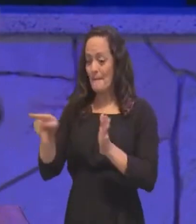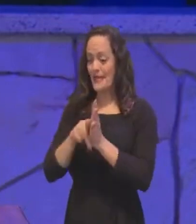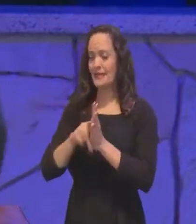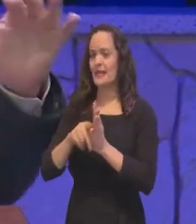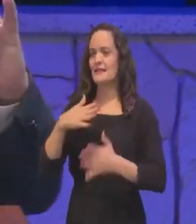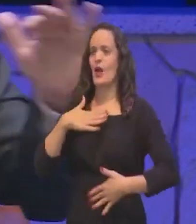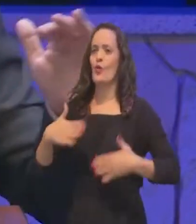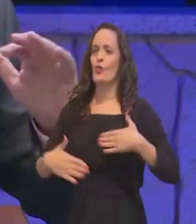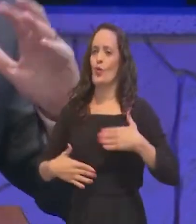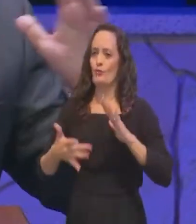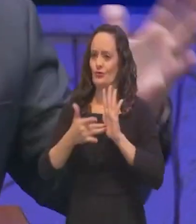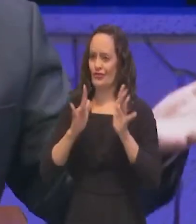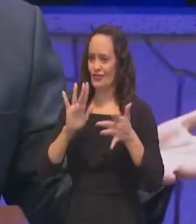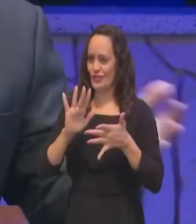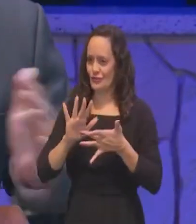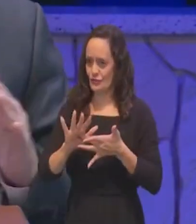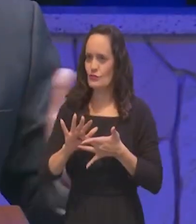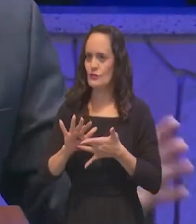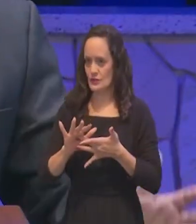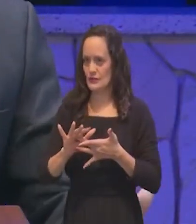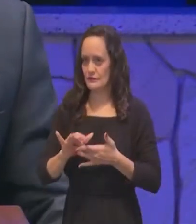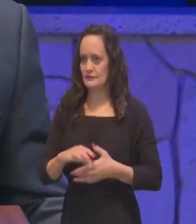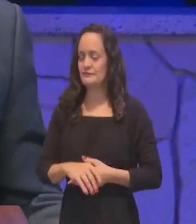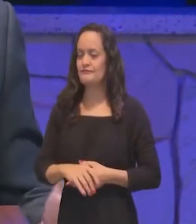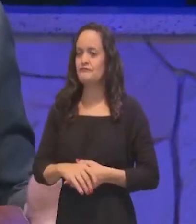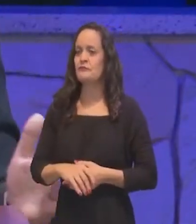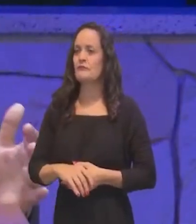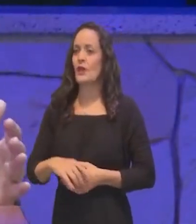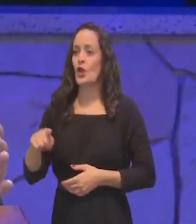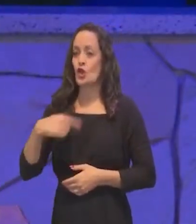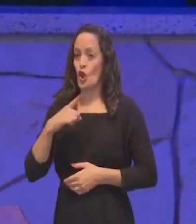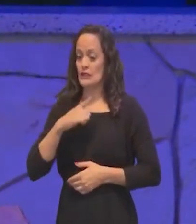nós compartilhamos na esfera da comunhão,